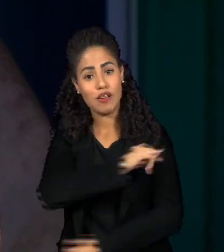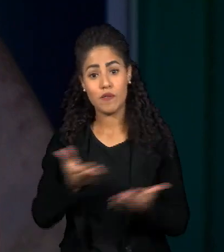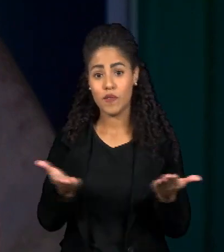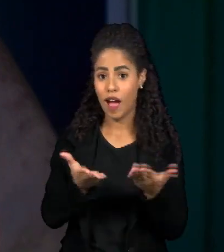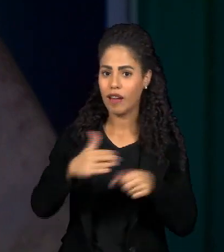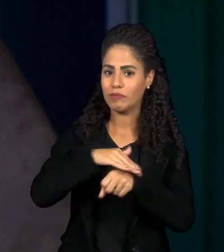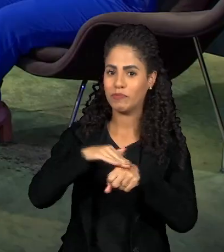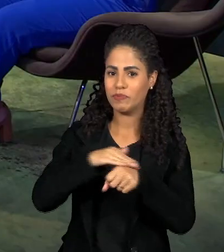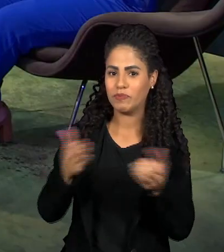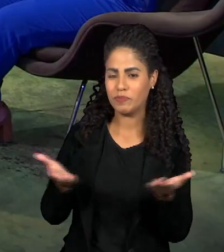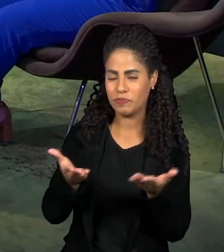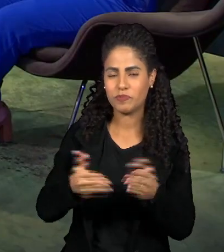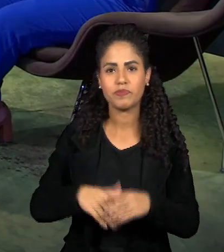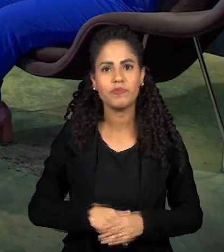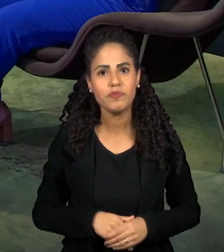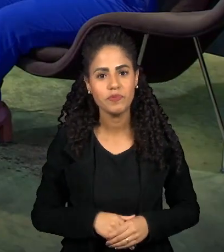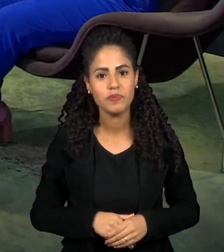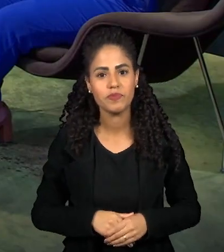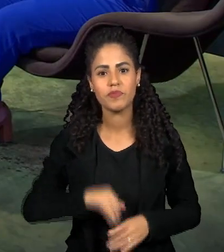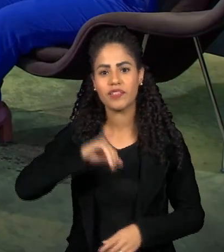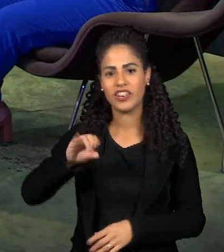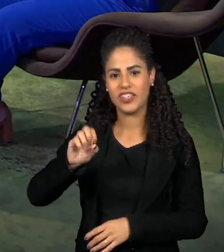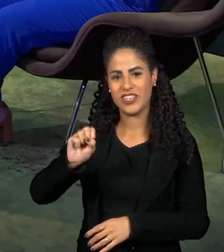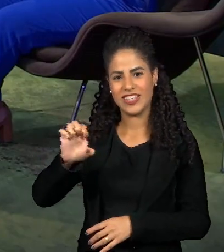vamos falar agora. José Isidoro,